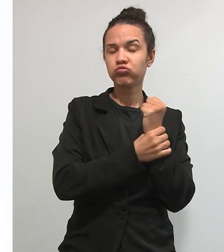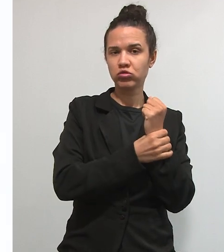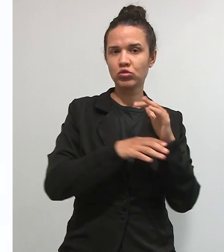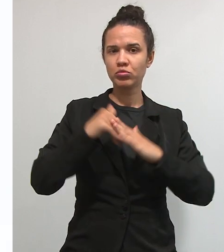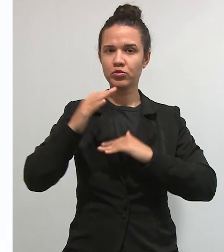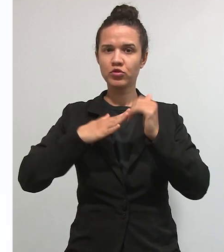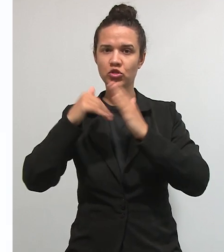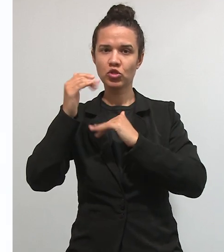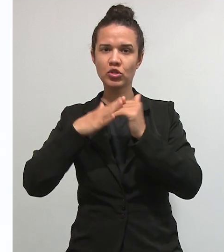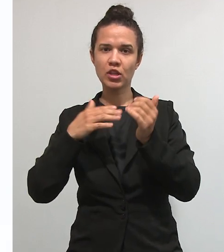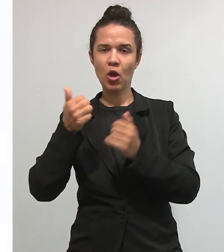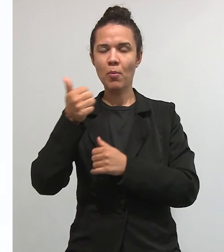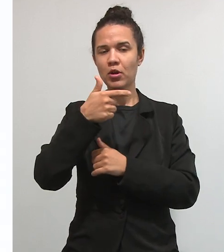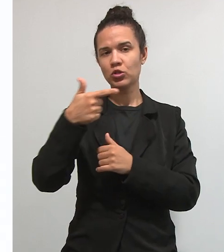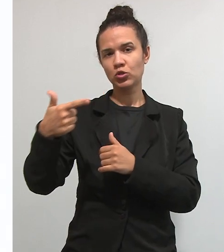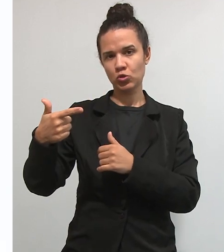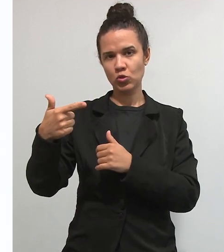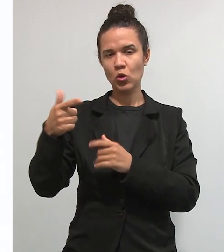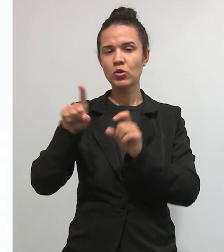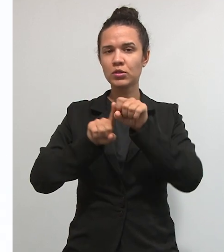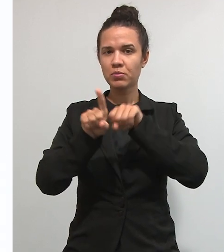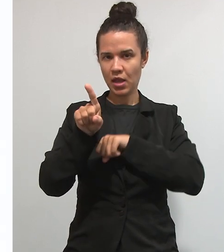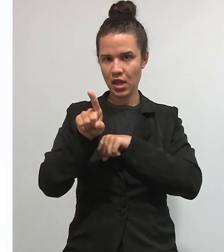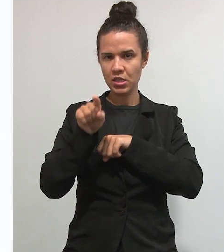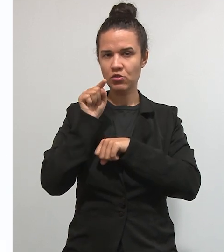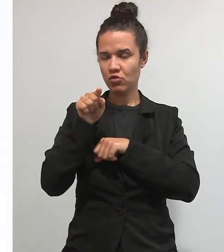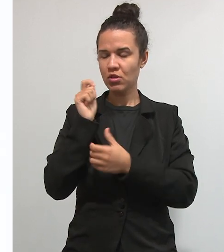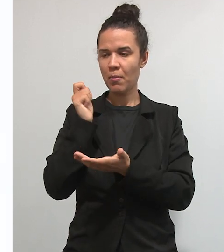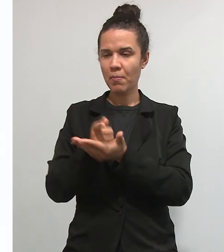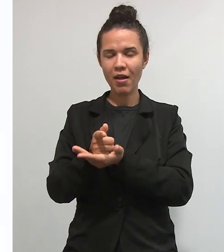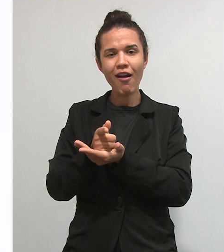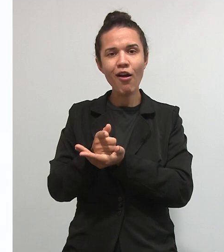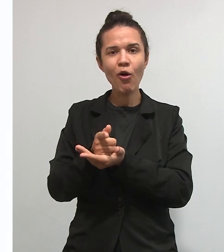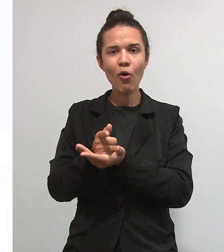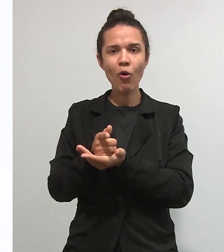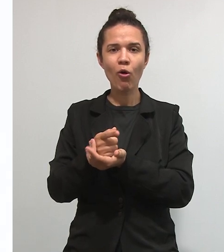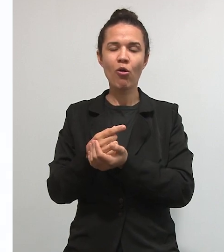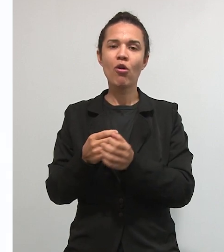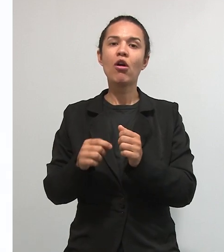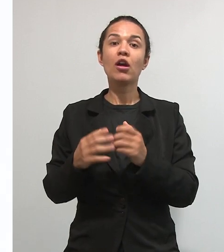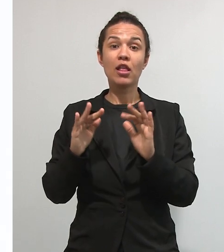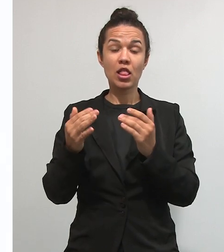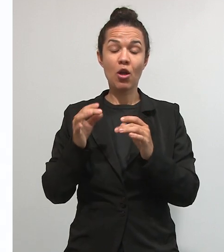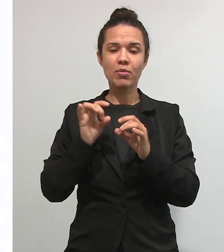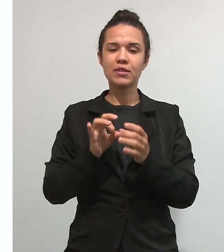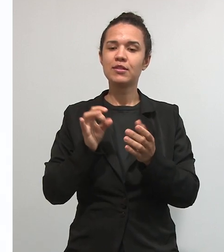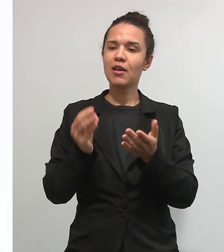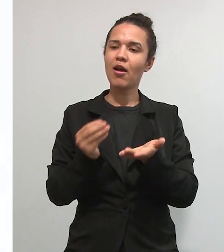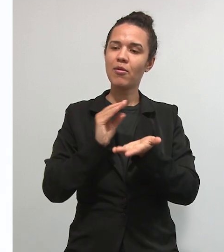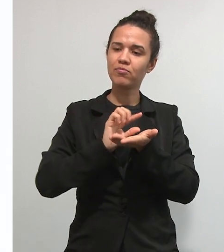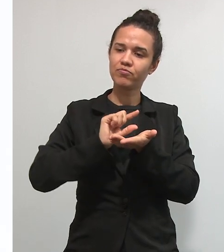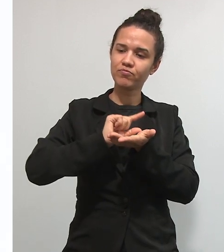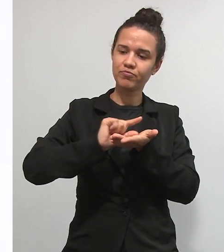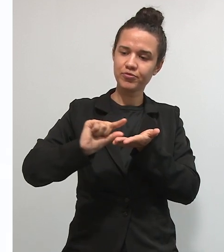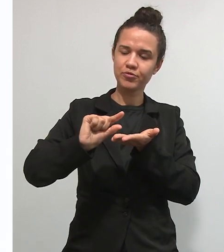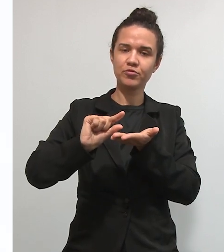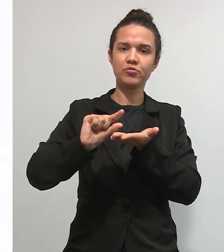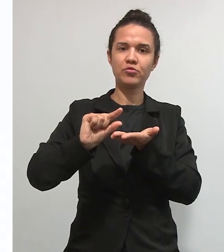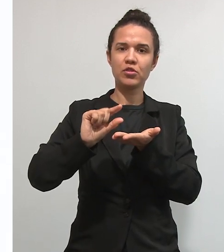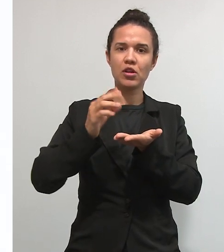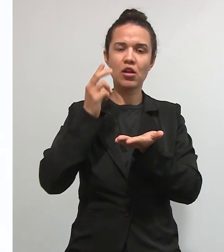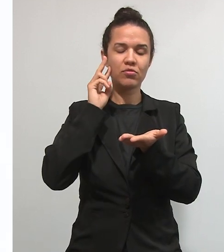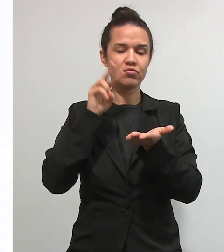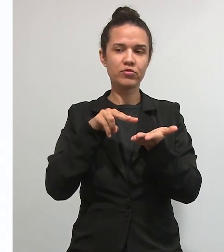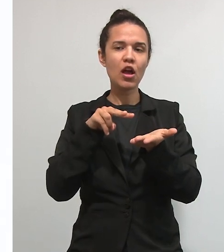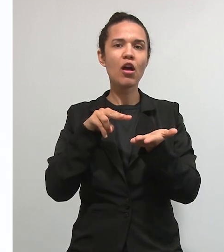primeiro mês todo o valor, você vai ter que fazer o lançamento a cada mês, porque deve ser registrado